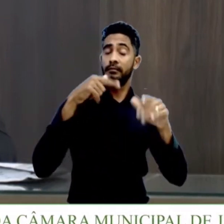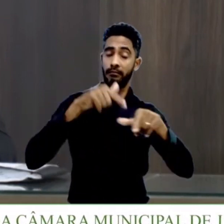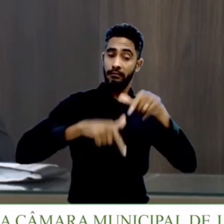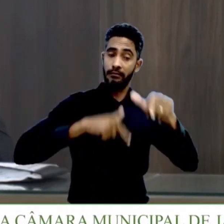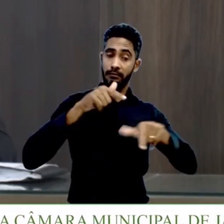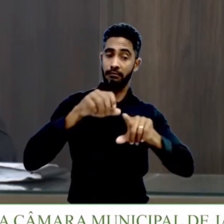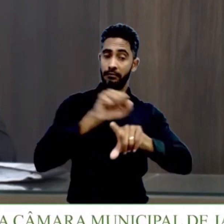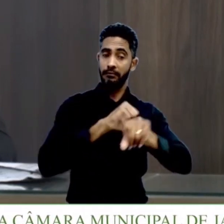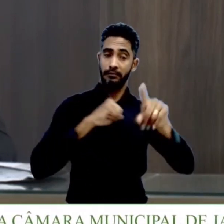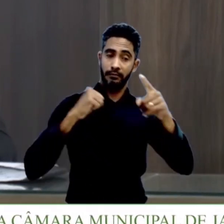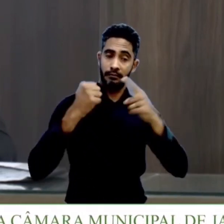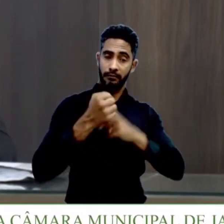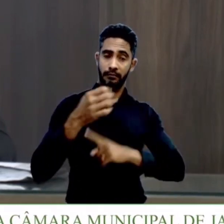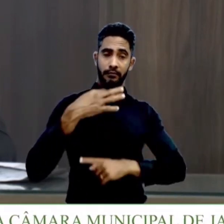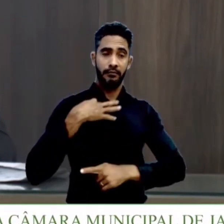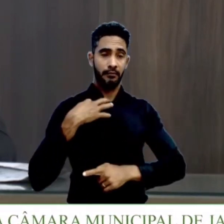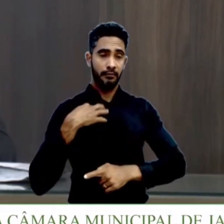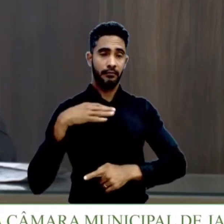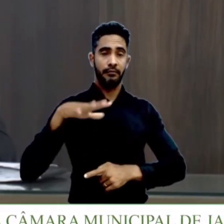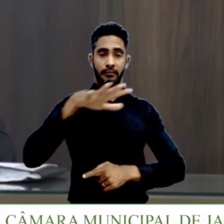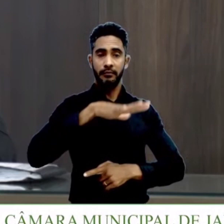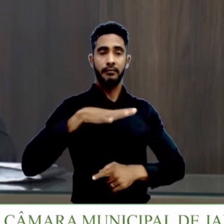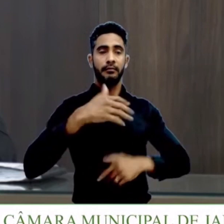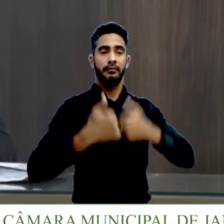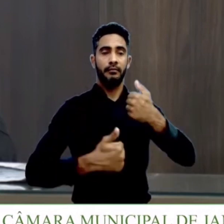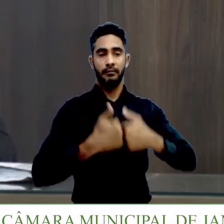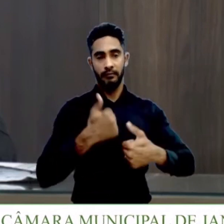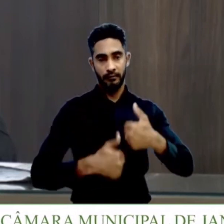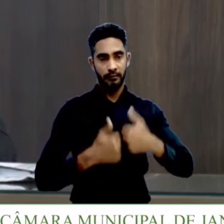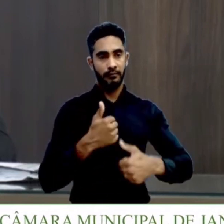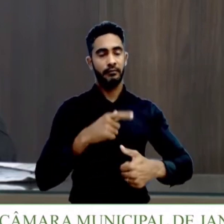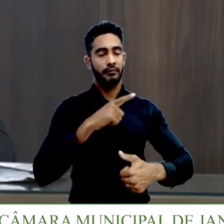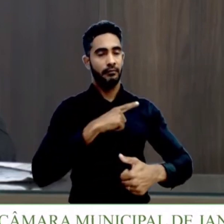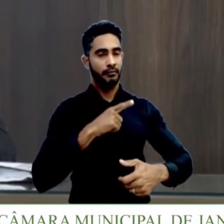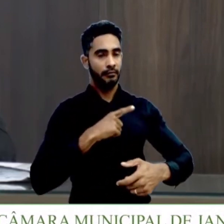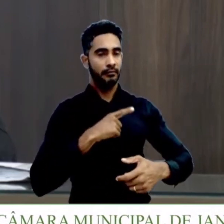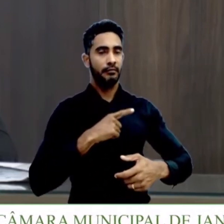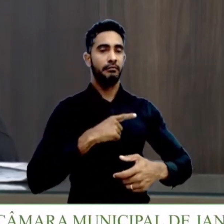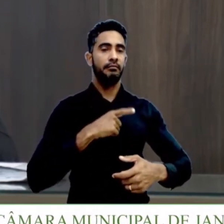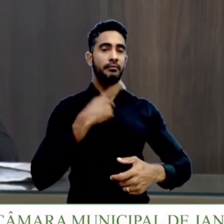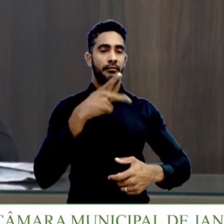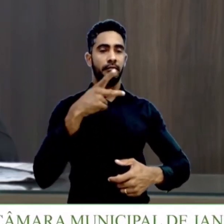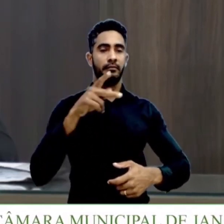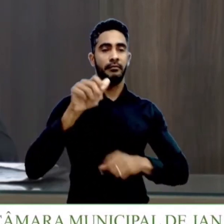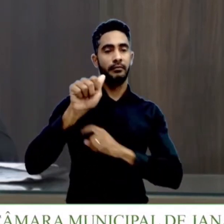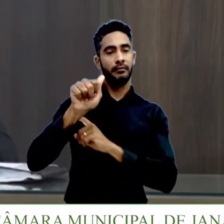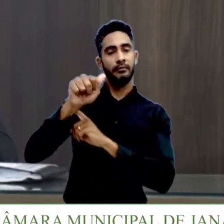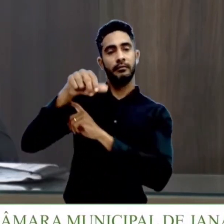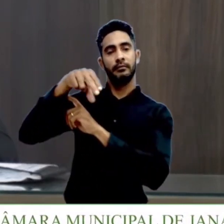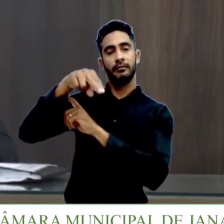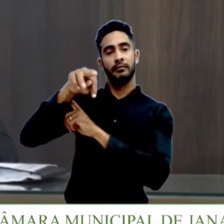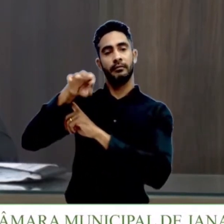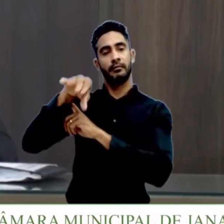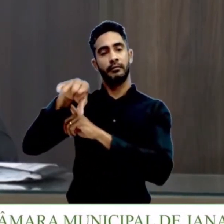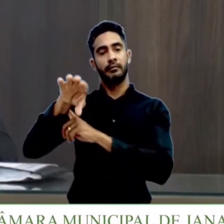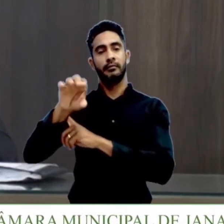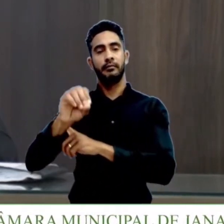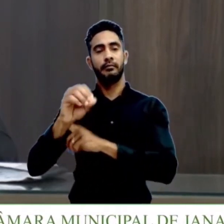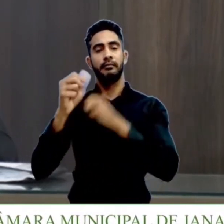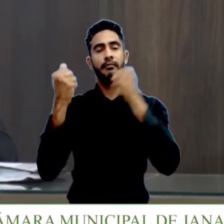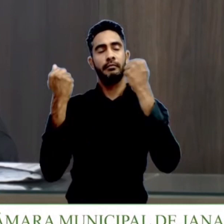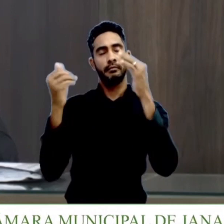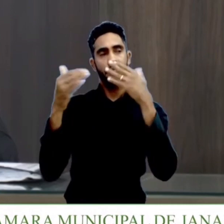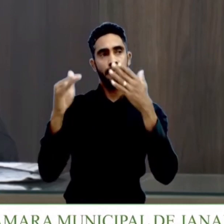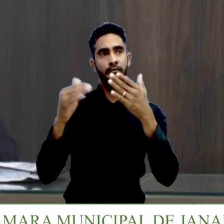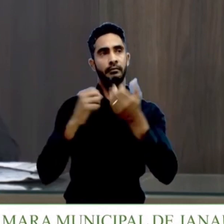trabalho social e voluntário na área do esporte amador, que vem sendo realizado pelo senhor Antônio Martins Rodrigues,